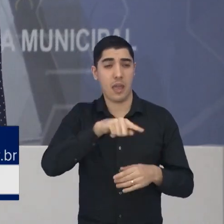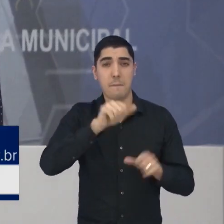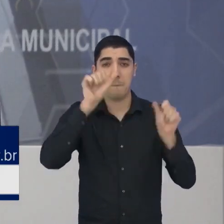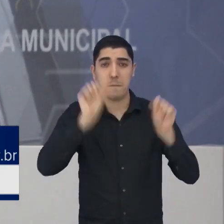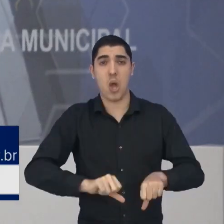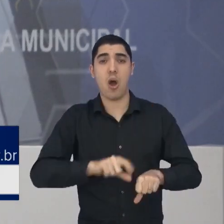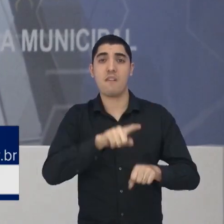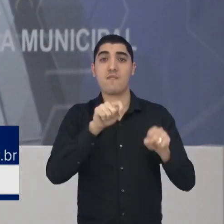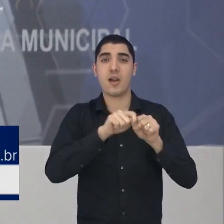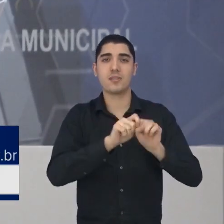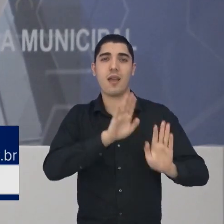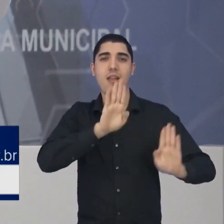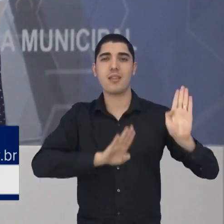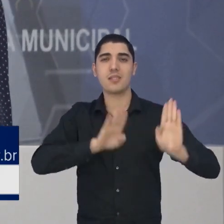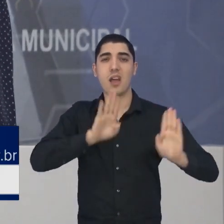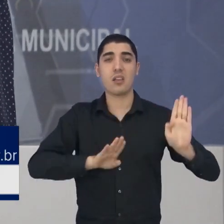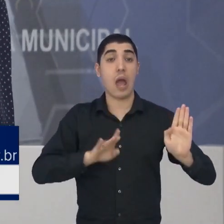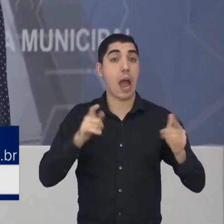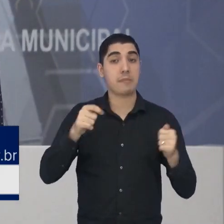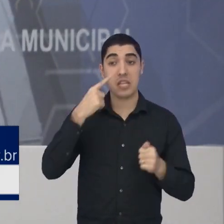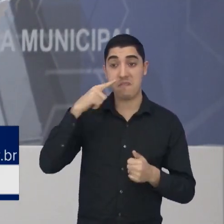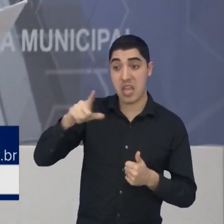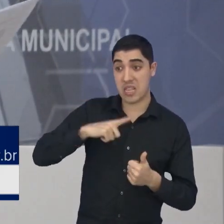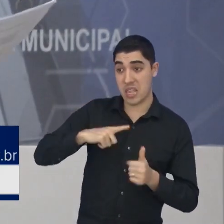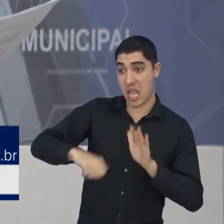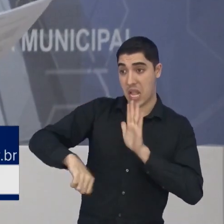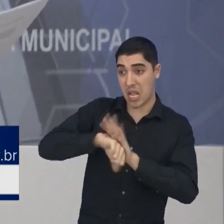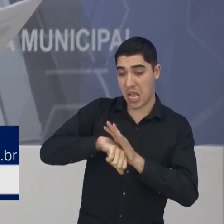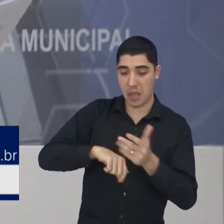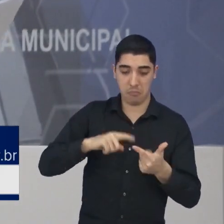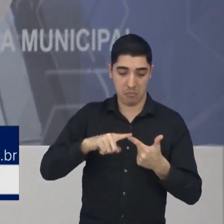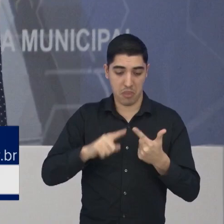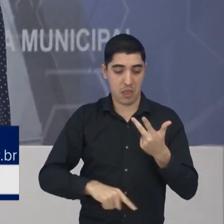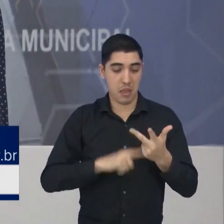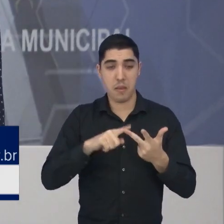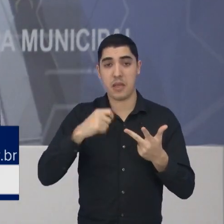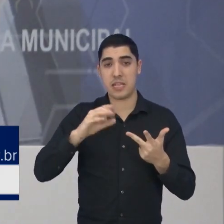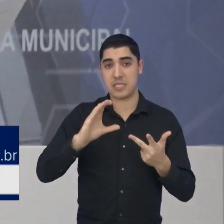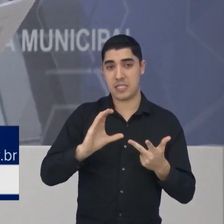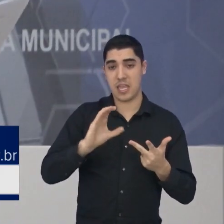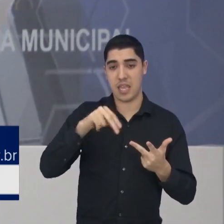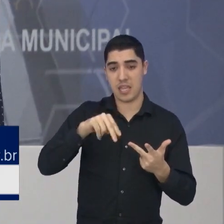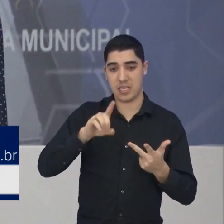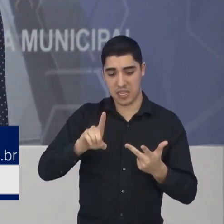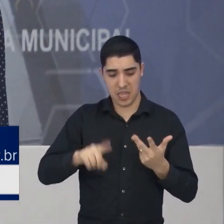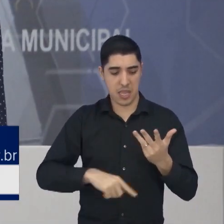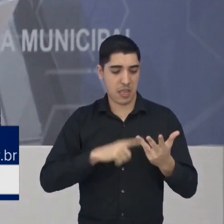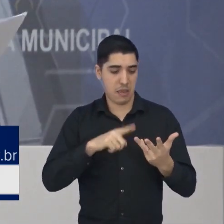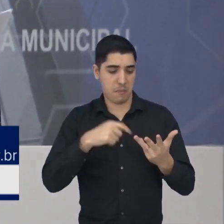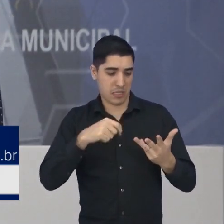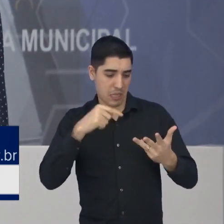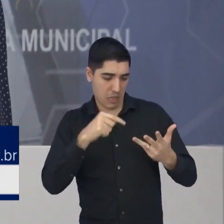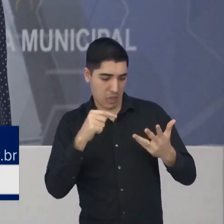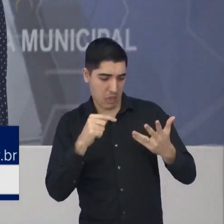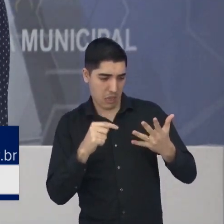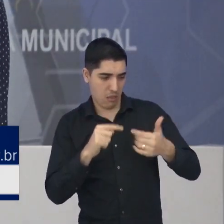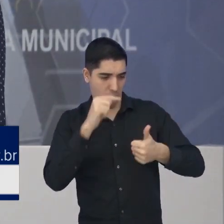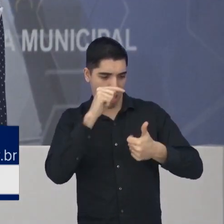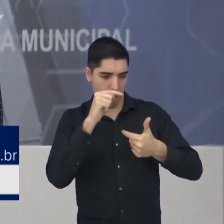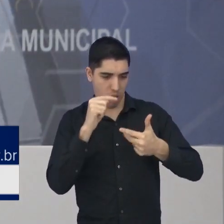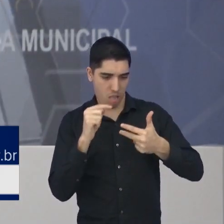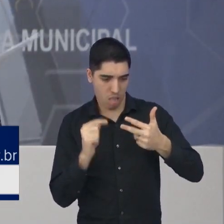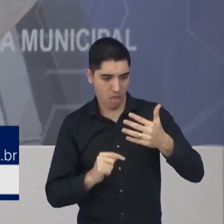licitação, precisa de antecedentes criminais, precisa de CND, precisa de não sei o quê, precisa de tudo.